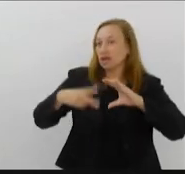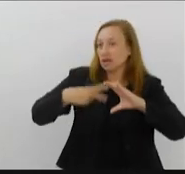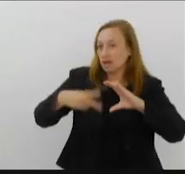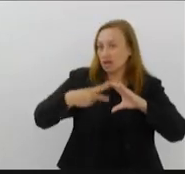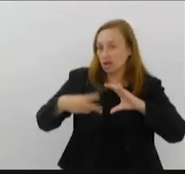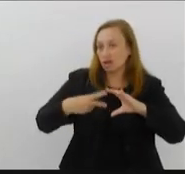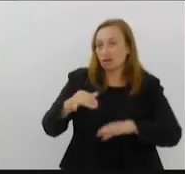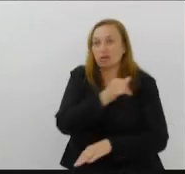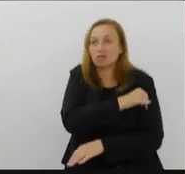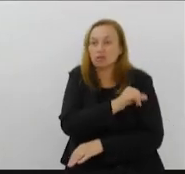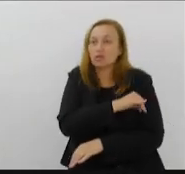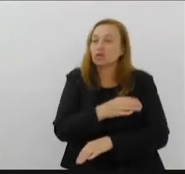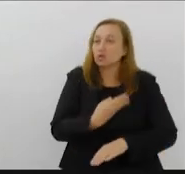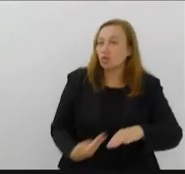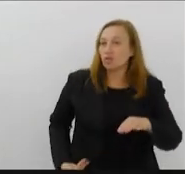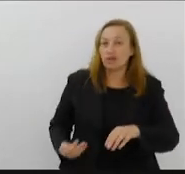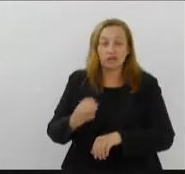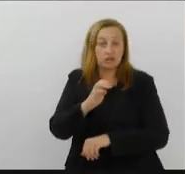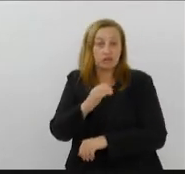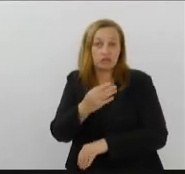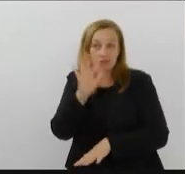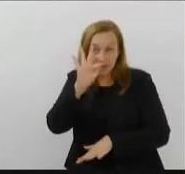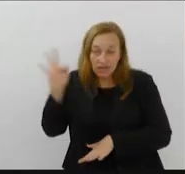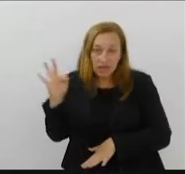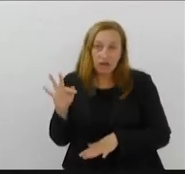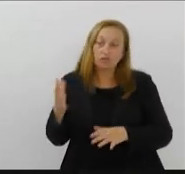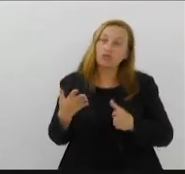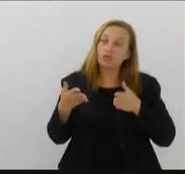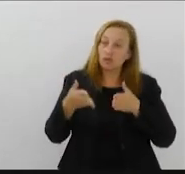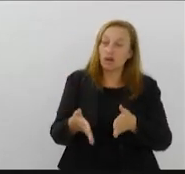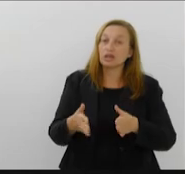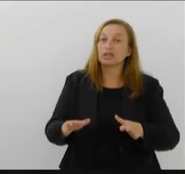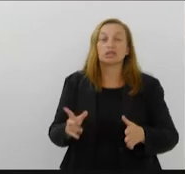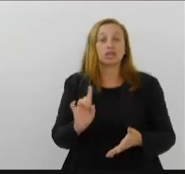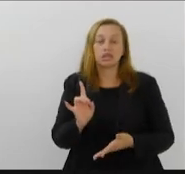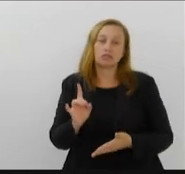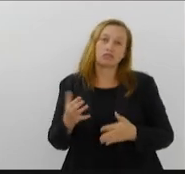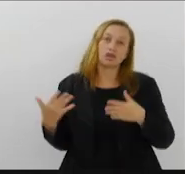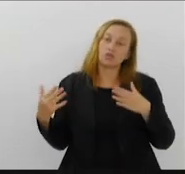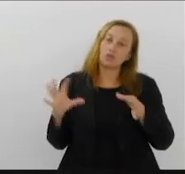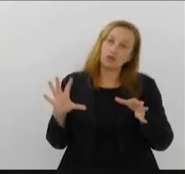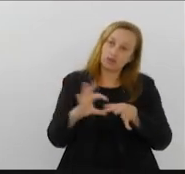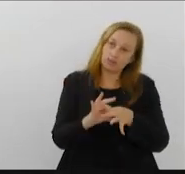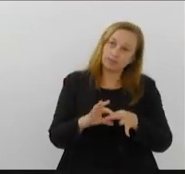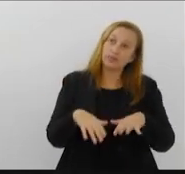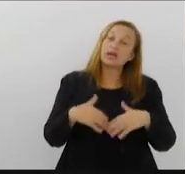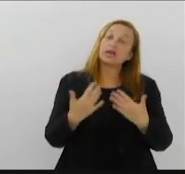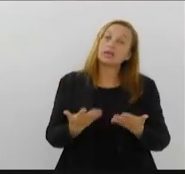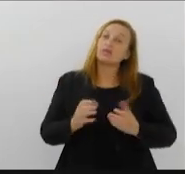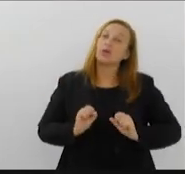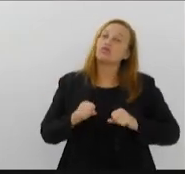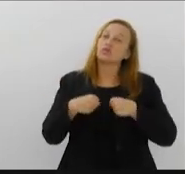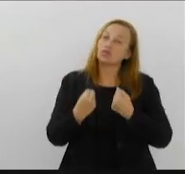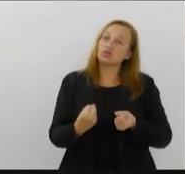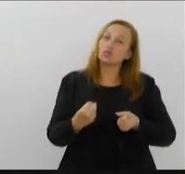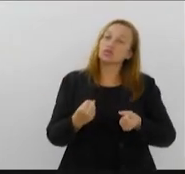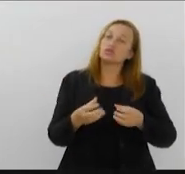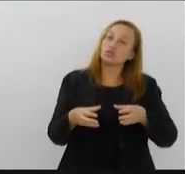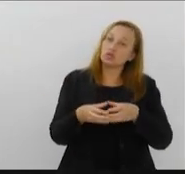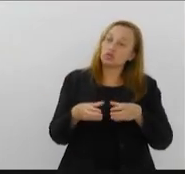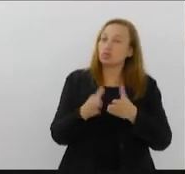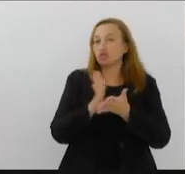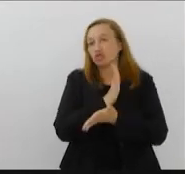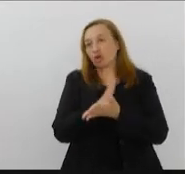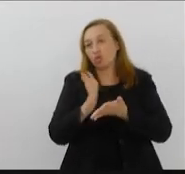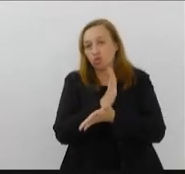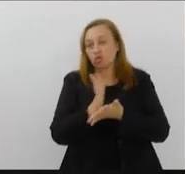do Governo Federal. Isso deveria estar no centro, e ainda não está. Há um esforço coletivo de alguns